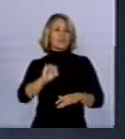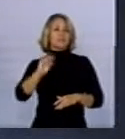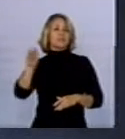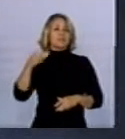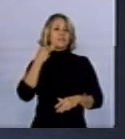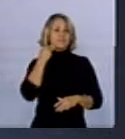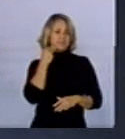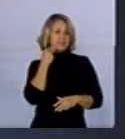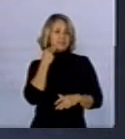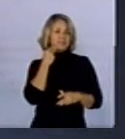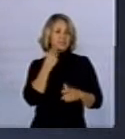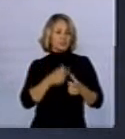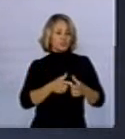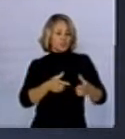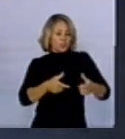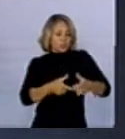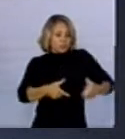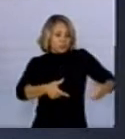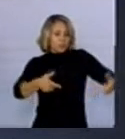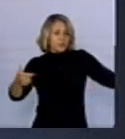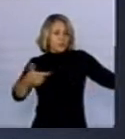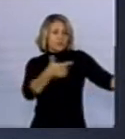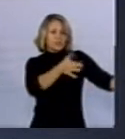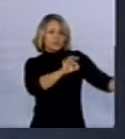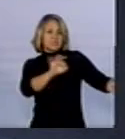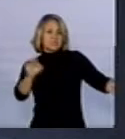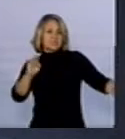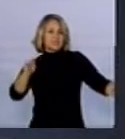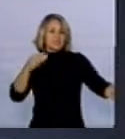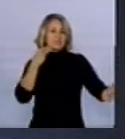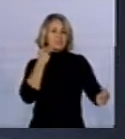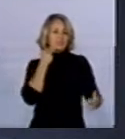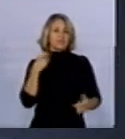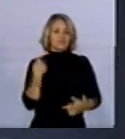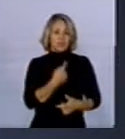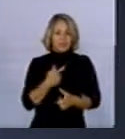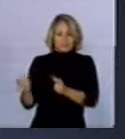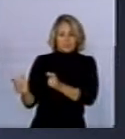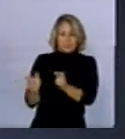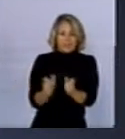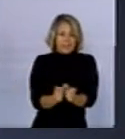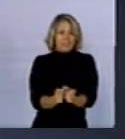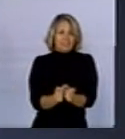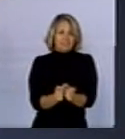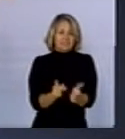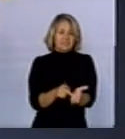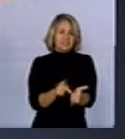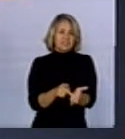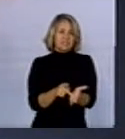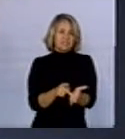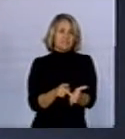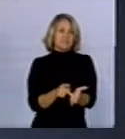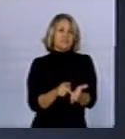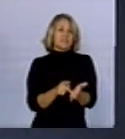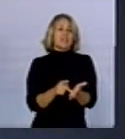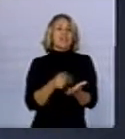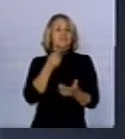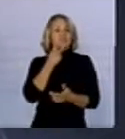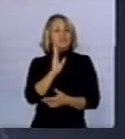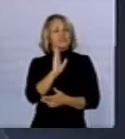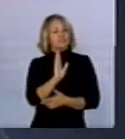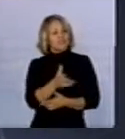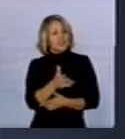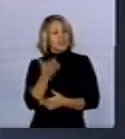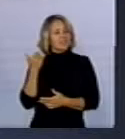de 200 milhões. Ainda somos pequenos, o setor de TV por assinatura no Brasil ainda é pequeno e está, como se disse aqui repetidas vezes também,